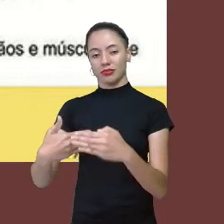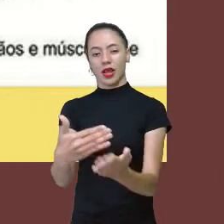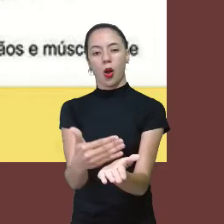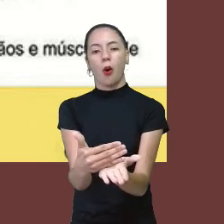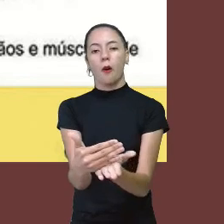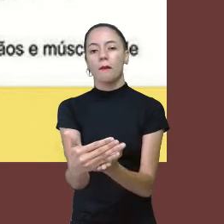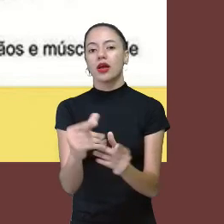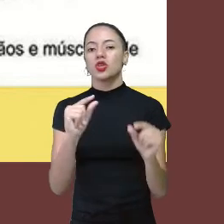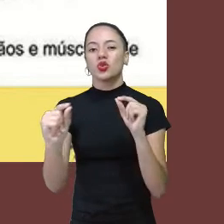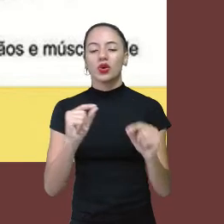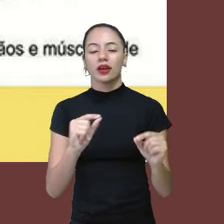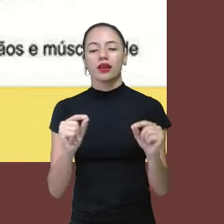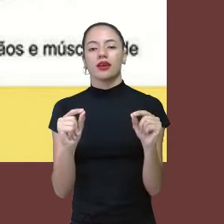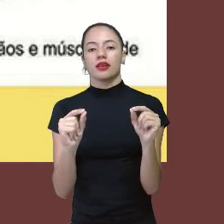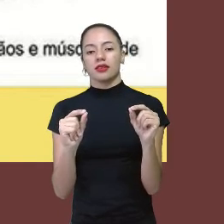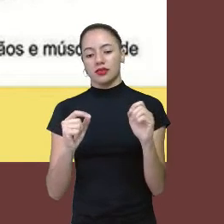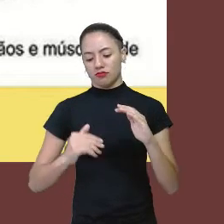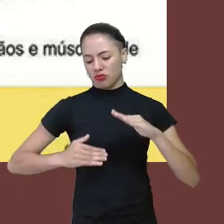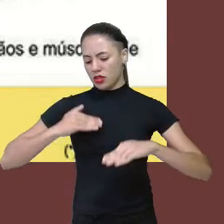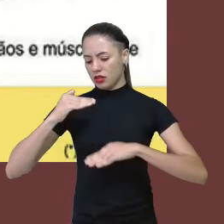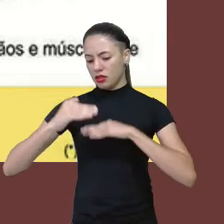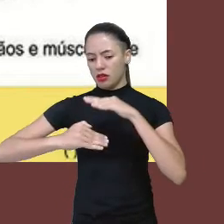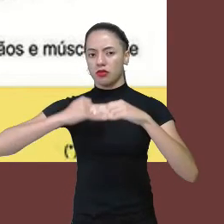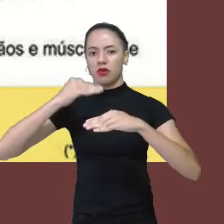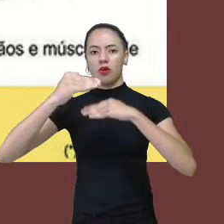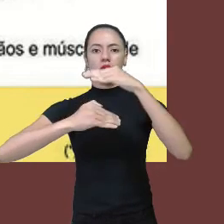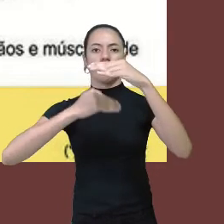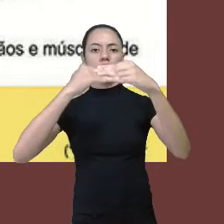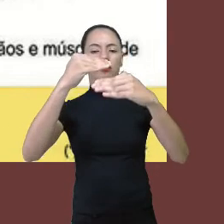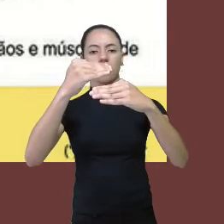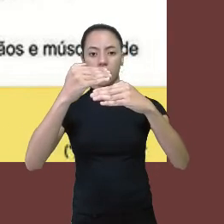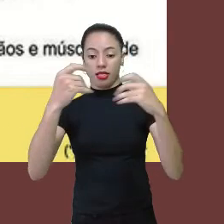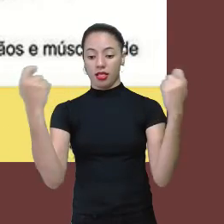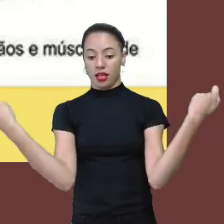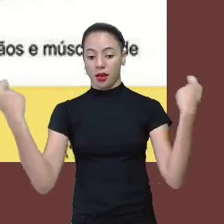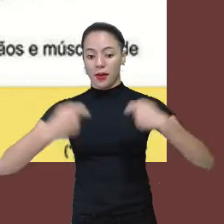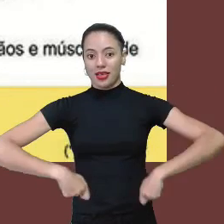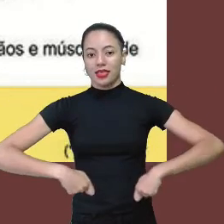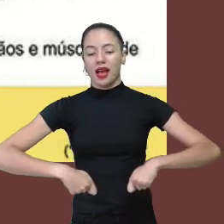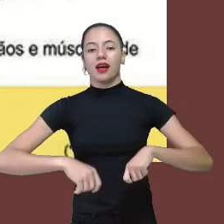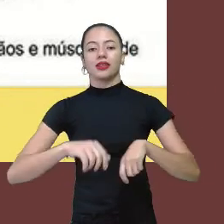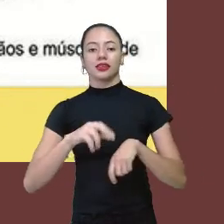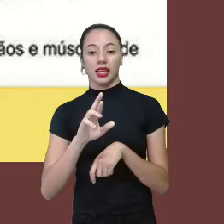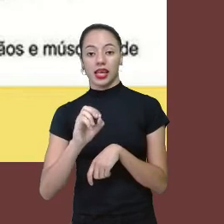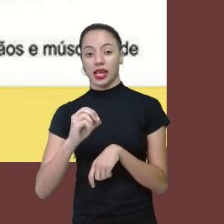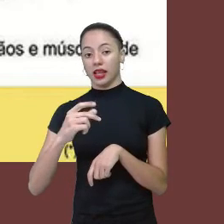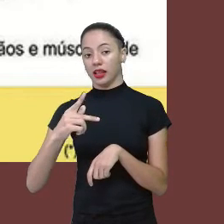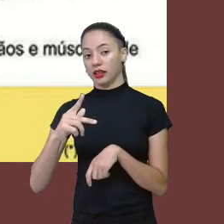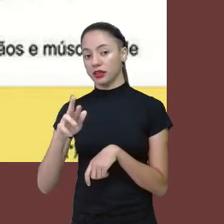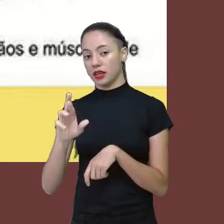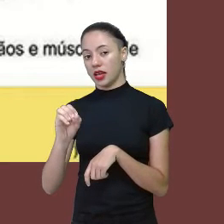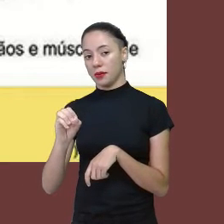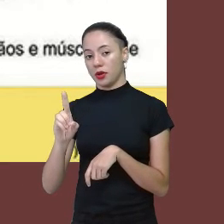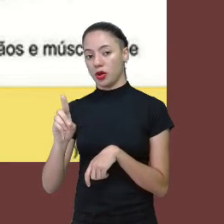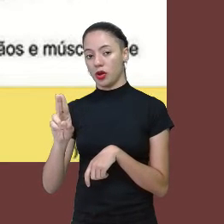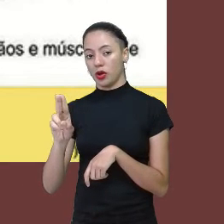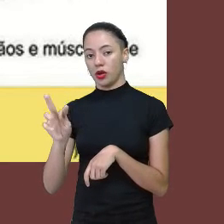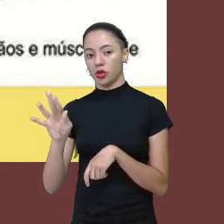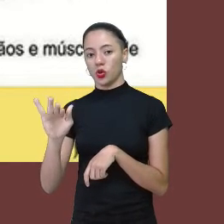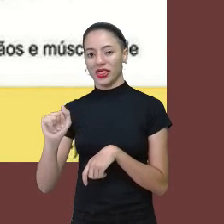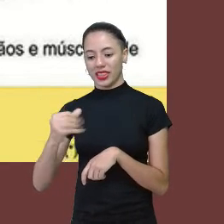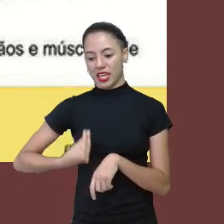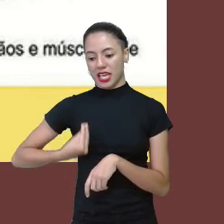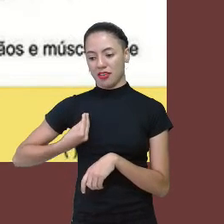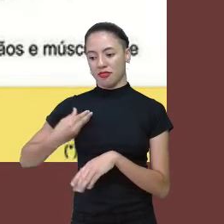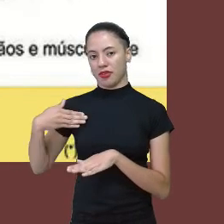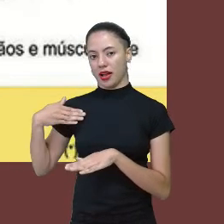esse desabrochar aí da nossa capacidade reprodutiva. Então, por isso a gente